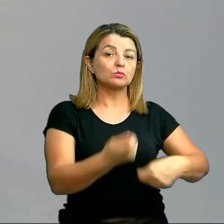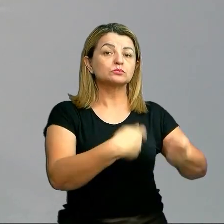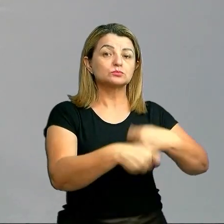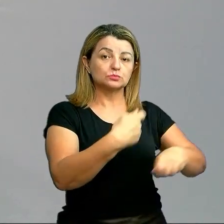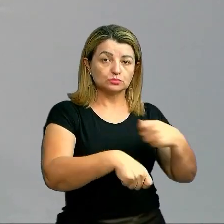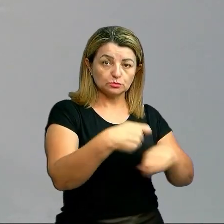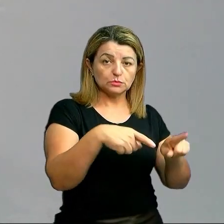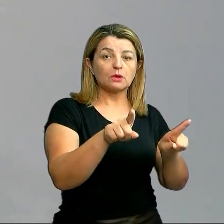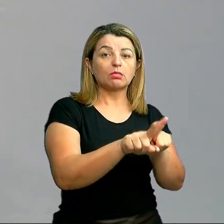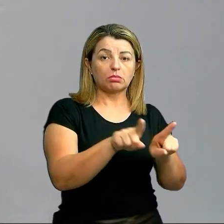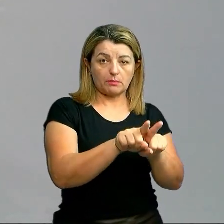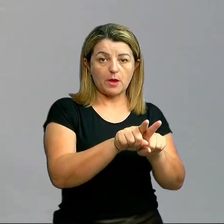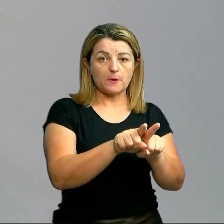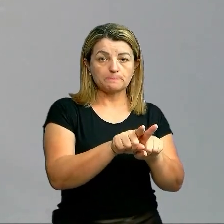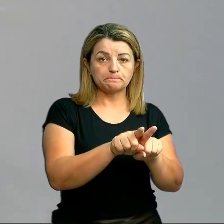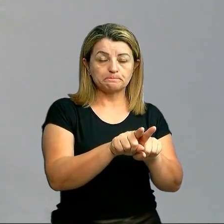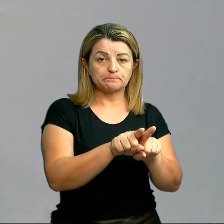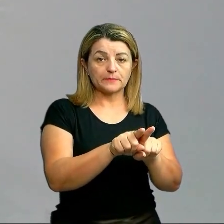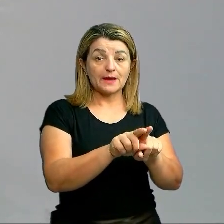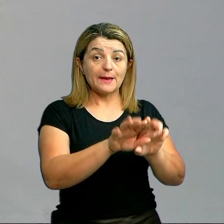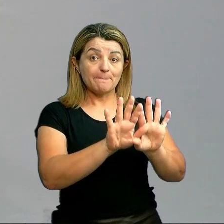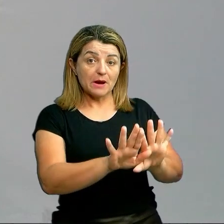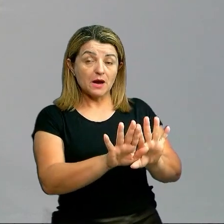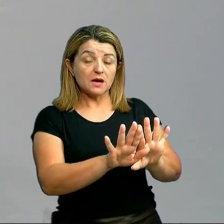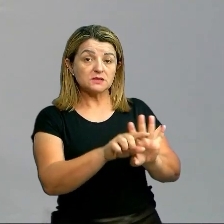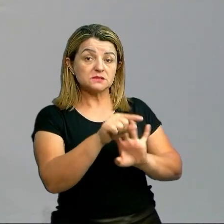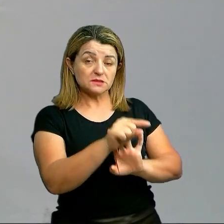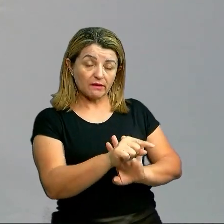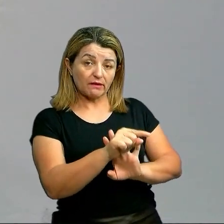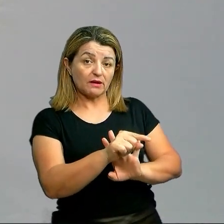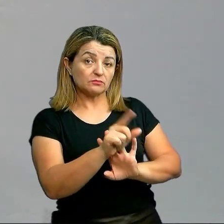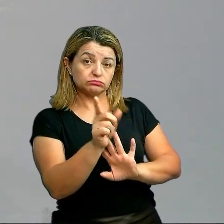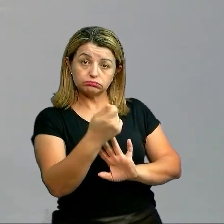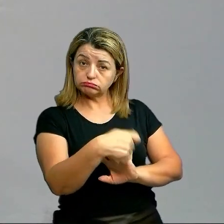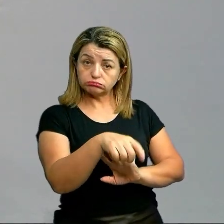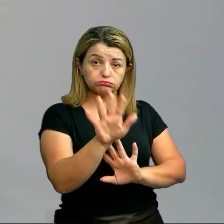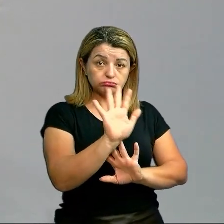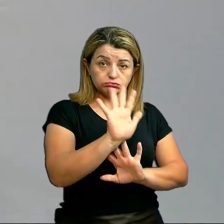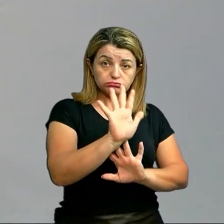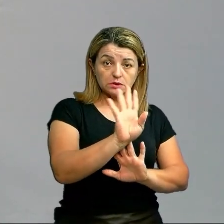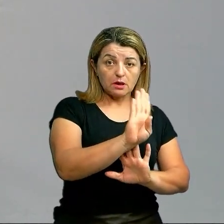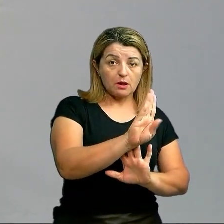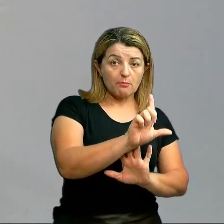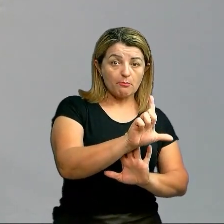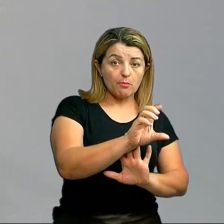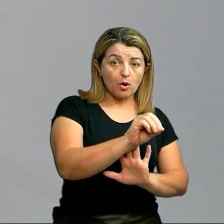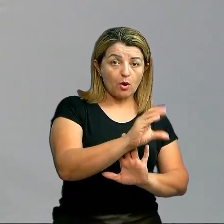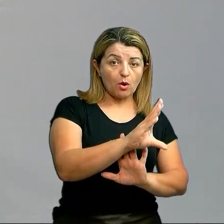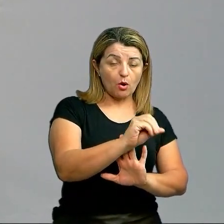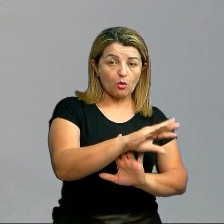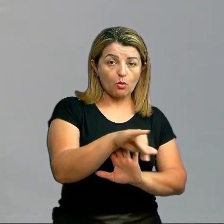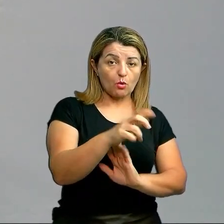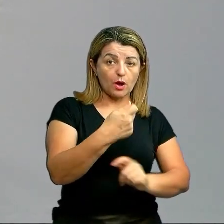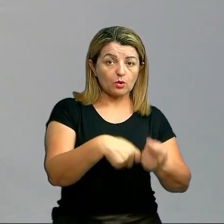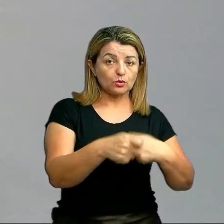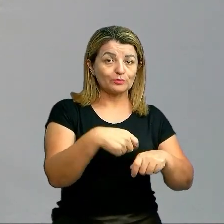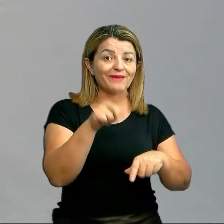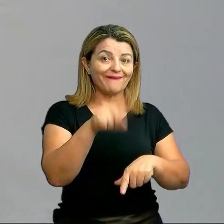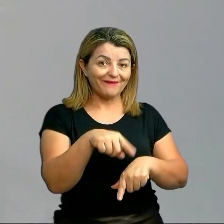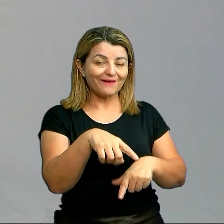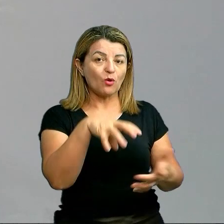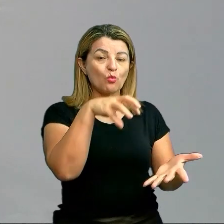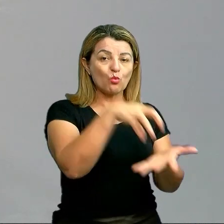suas economias, Mas ela não necessariamente é um bloco econômico, tá? Ela é uma organização